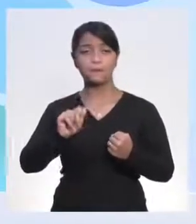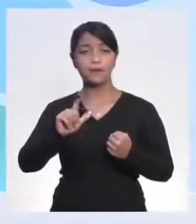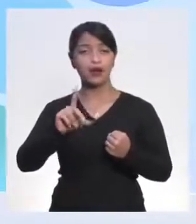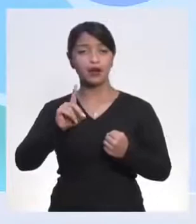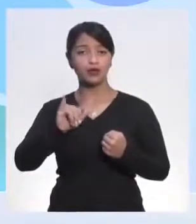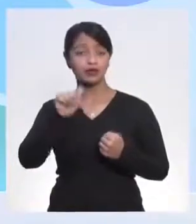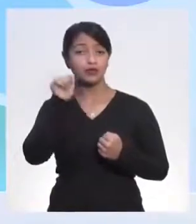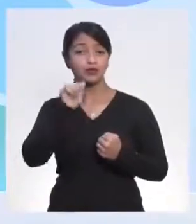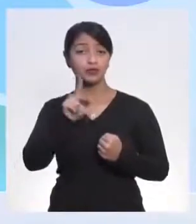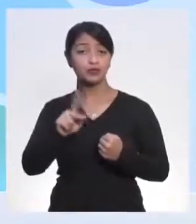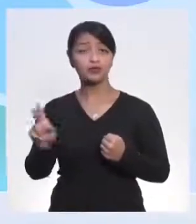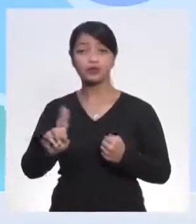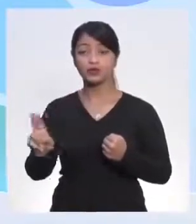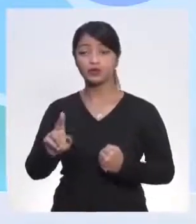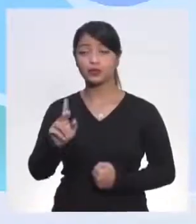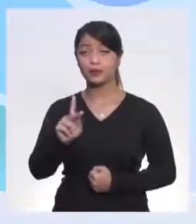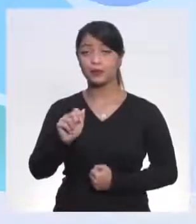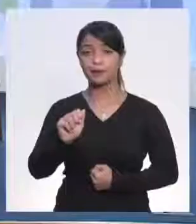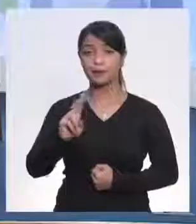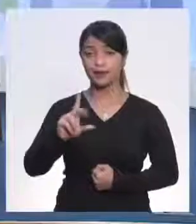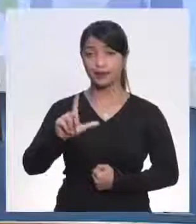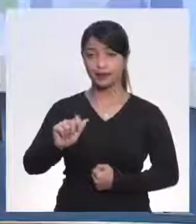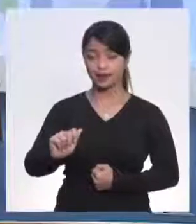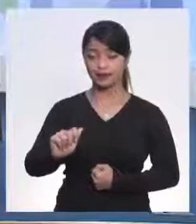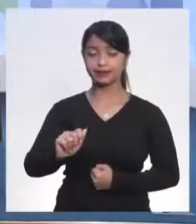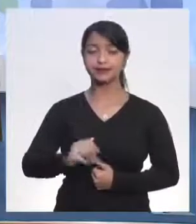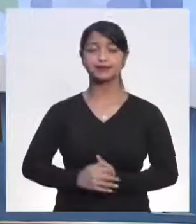professora, Paula Regina.